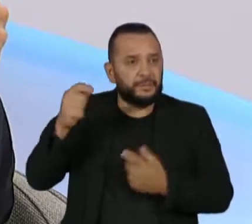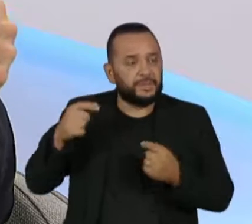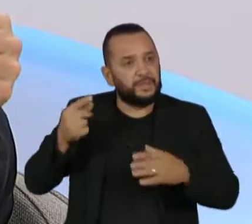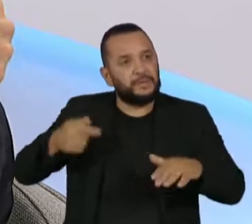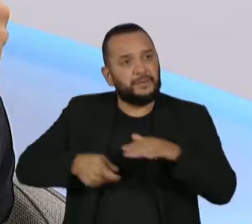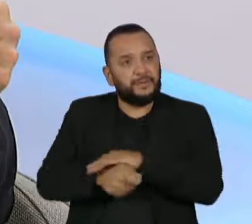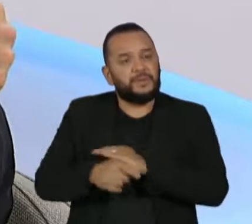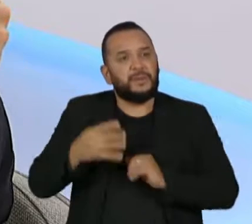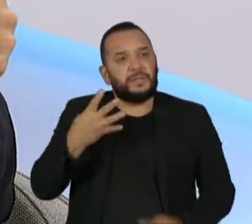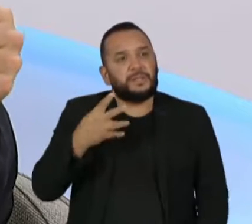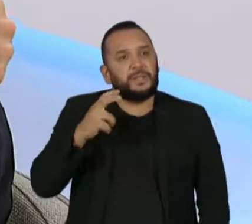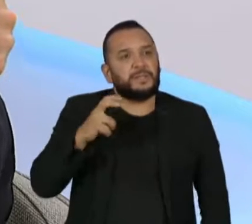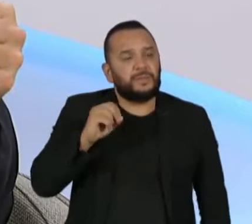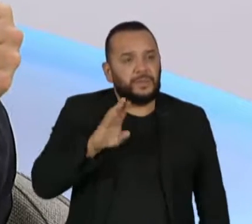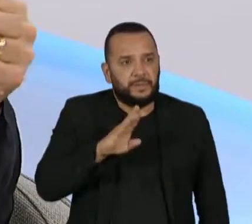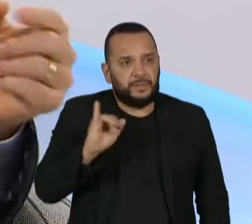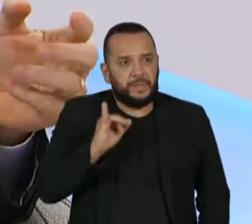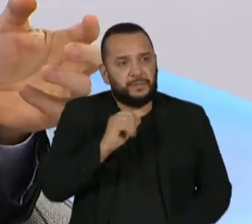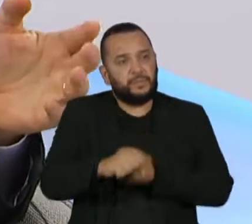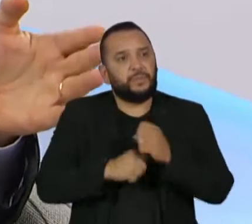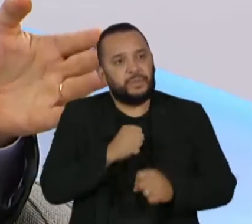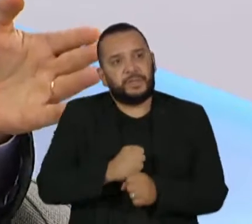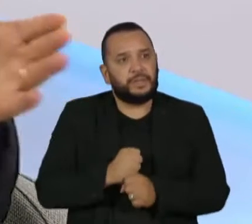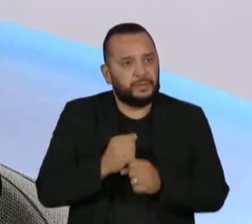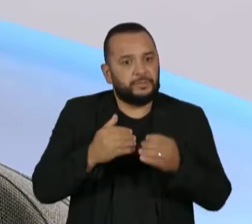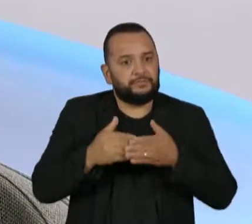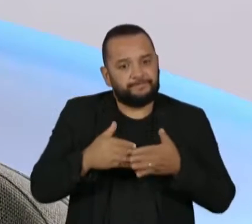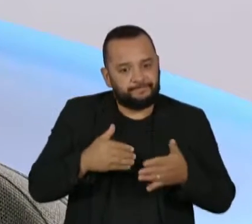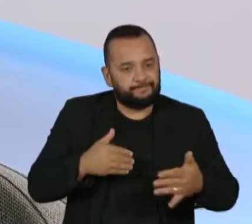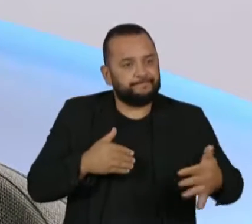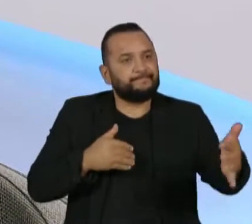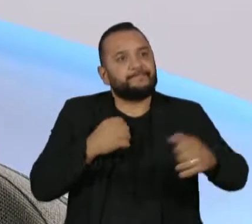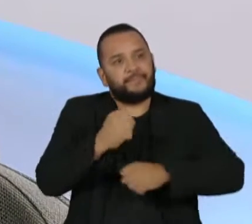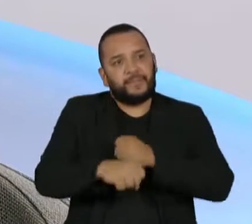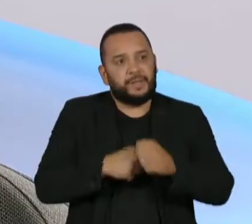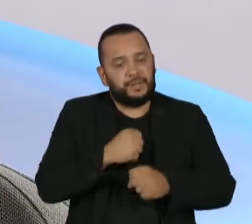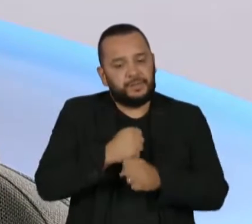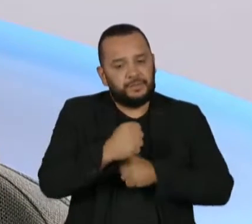investimentos de 450 bilhões por ano ao longo dos próximos muitos